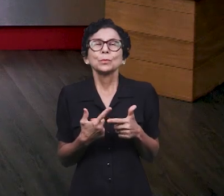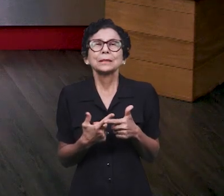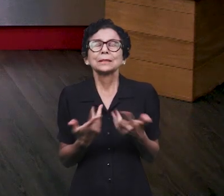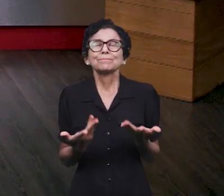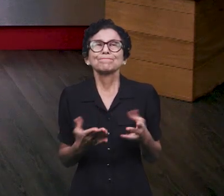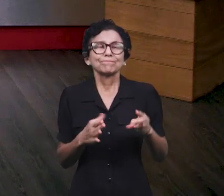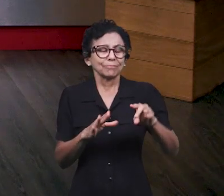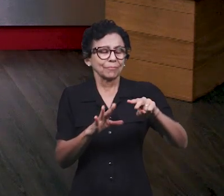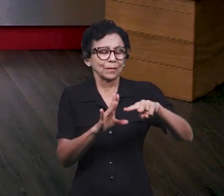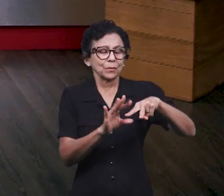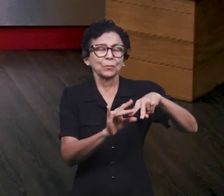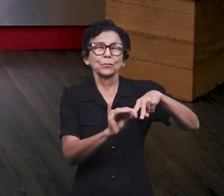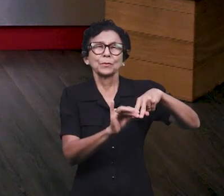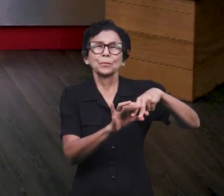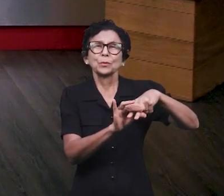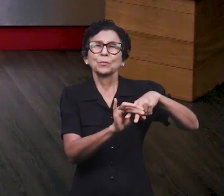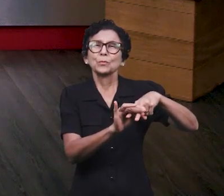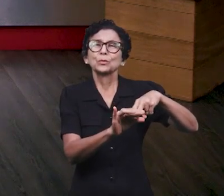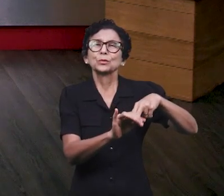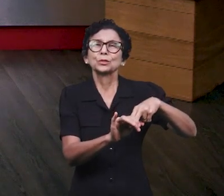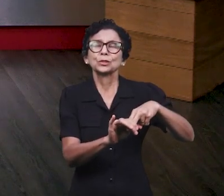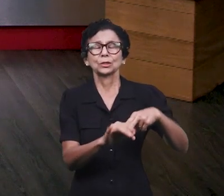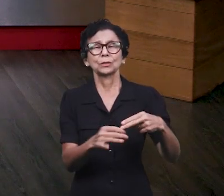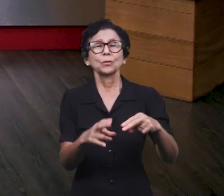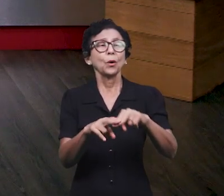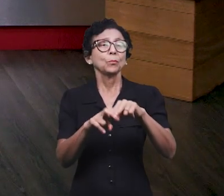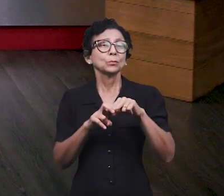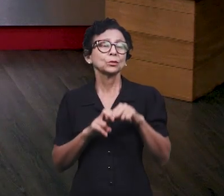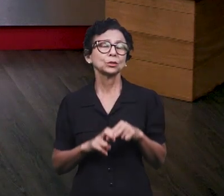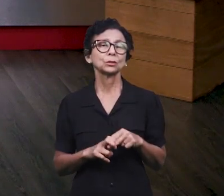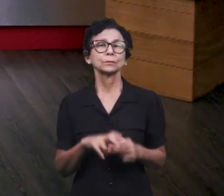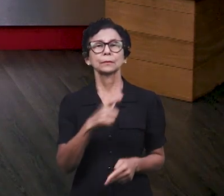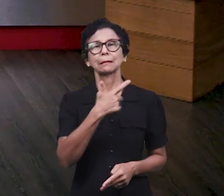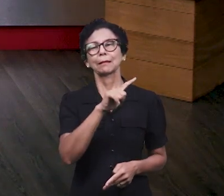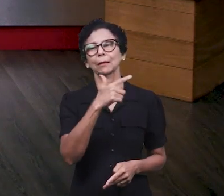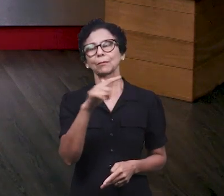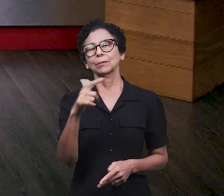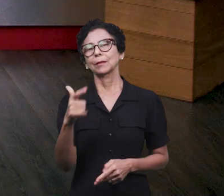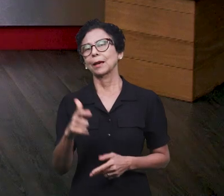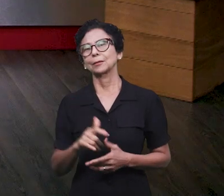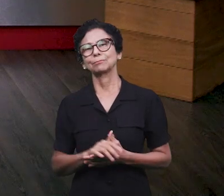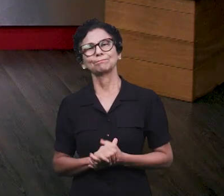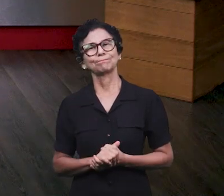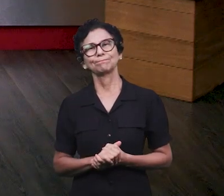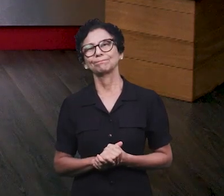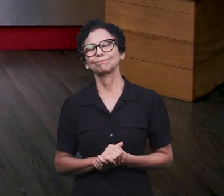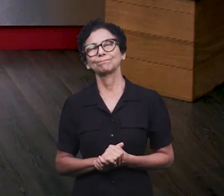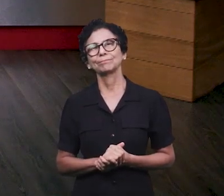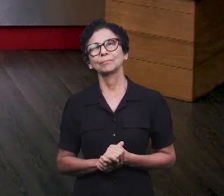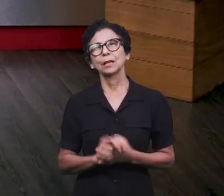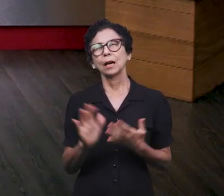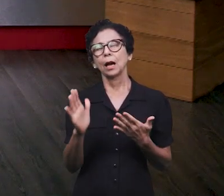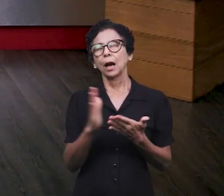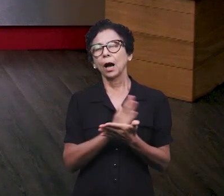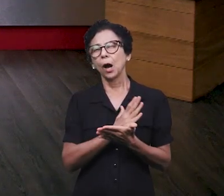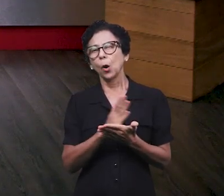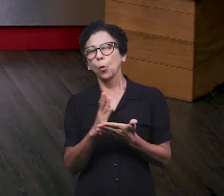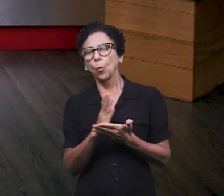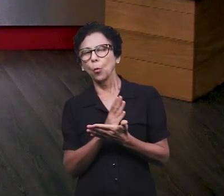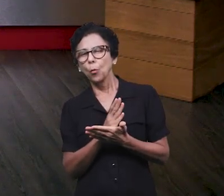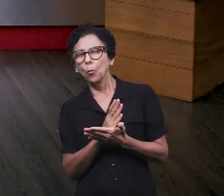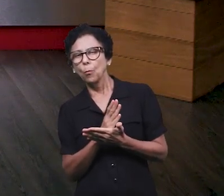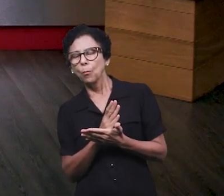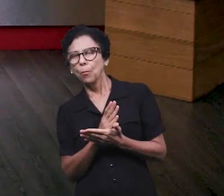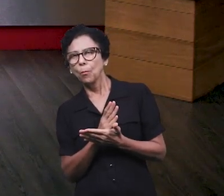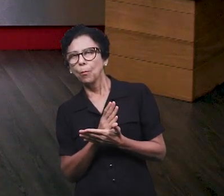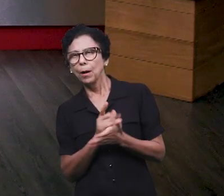fibromialgia? Não existe ainda uma causa única conhecida para a fibromialgia. Mas tem algumas pistas porque as